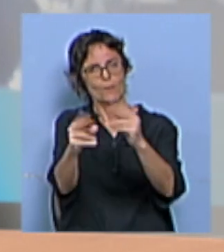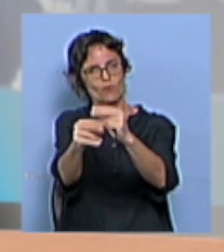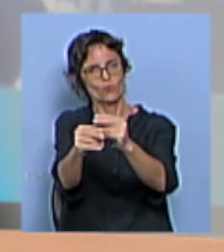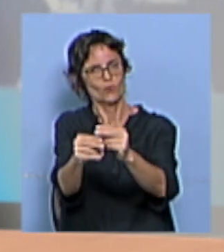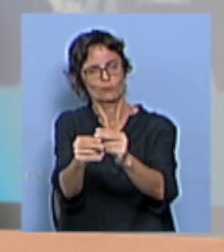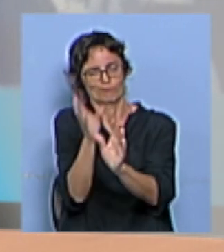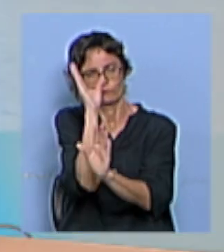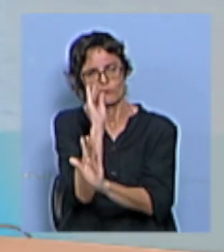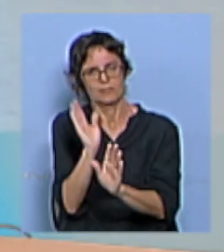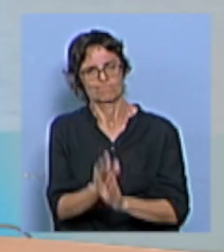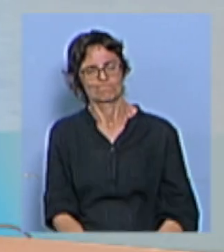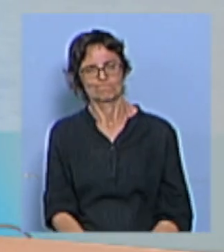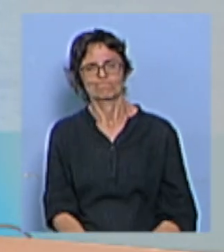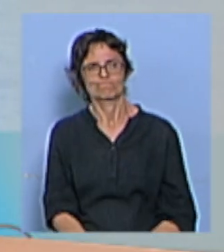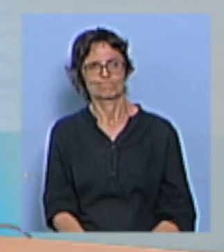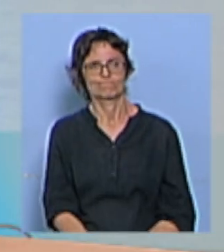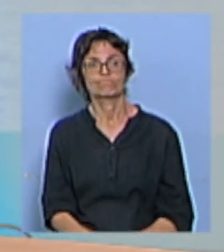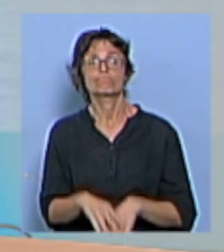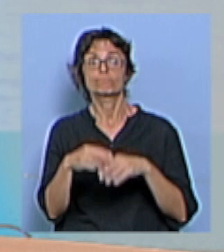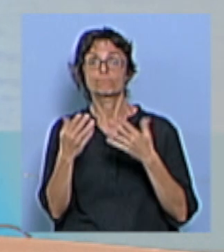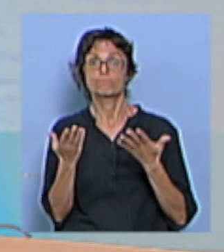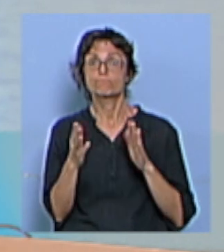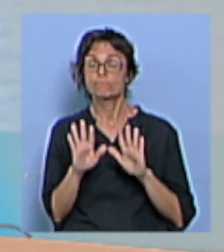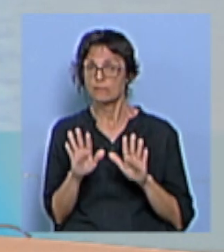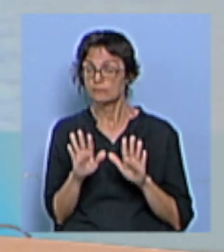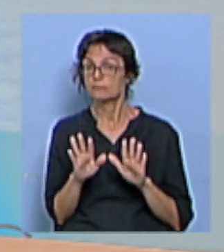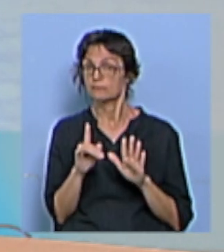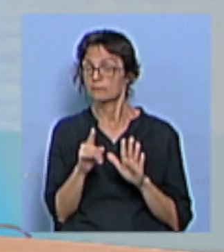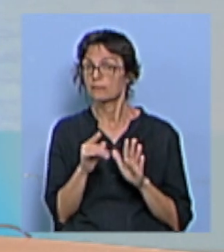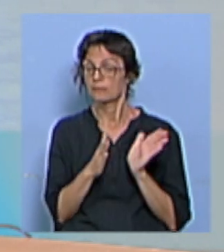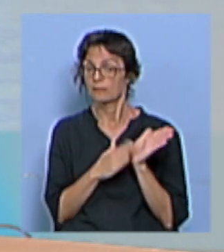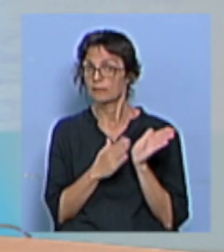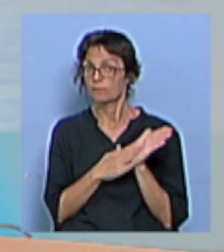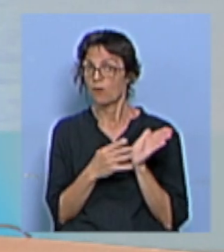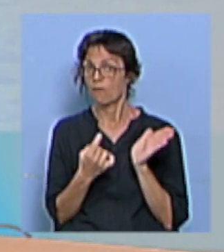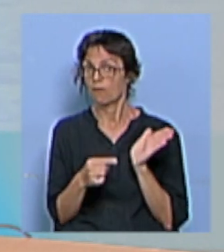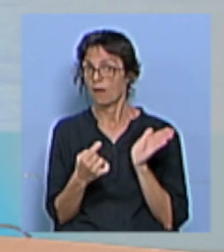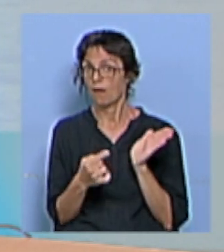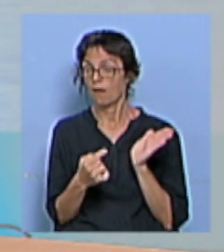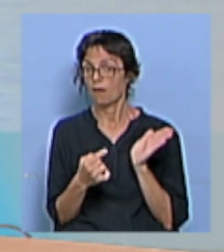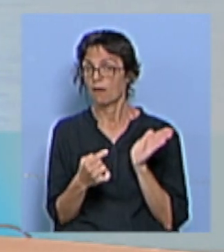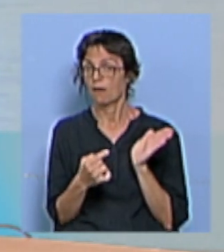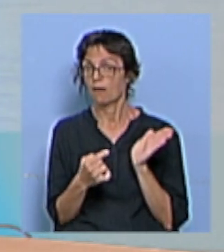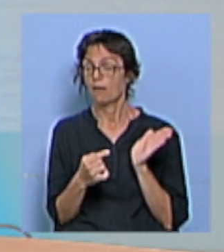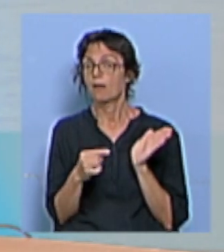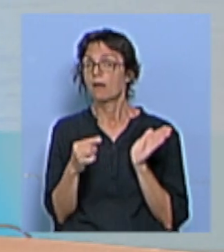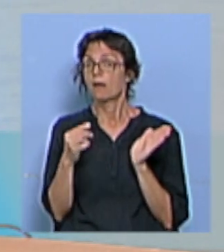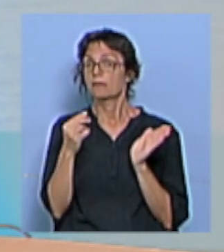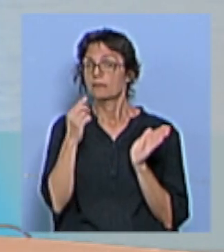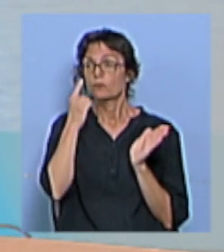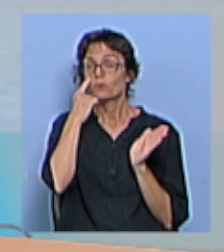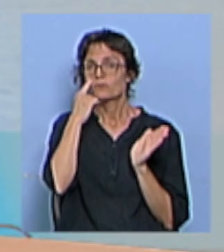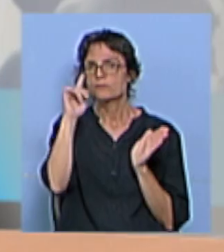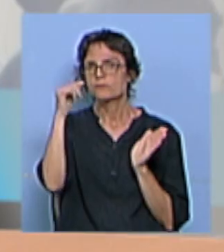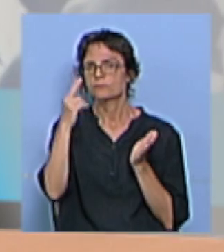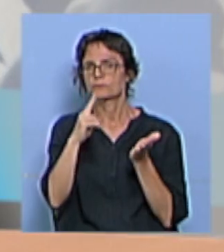novo. Não sei. Mas, apesar de tudo, já se provou o sabor de outras realidades, porque